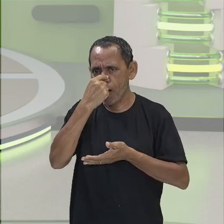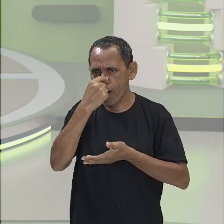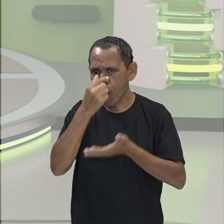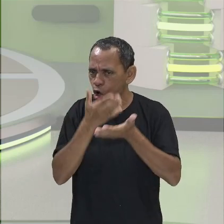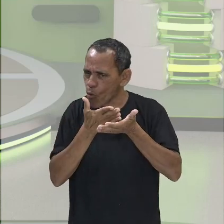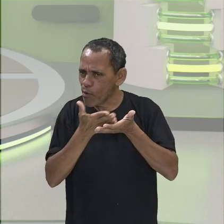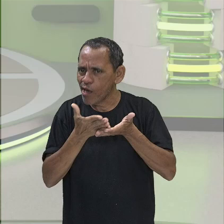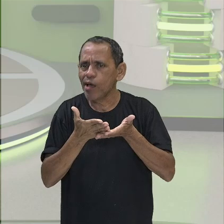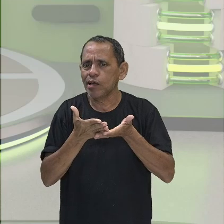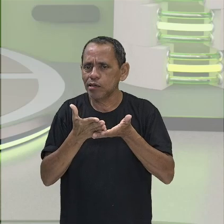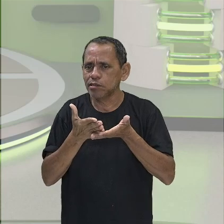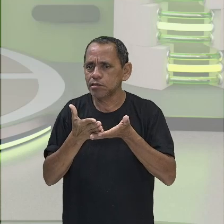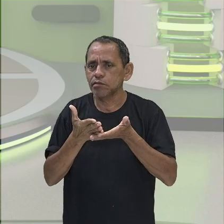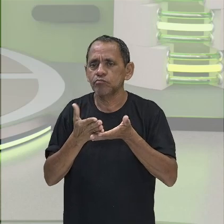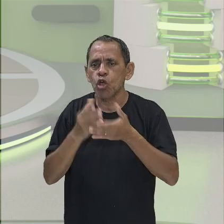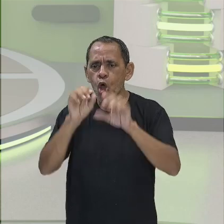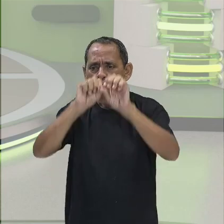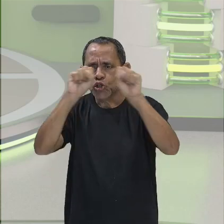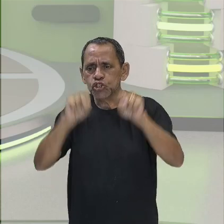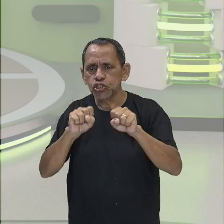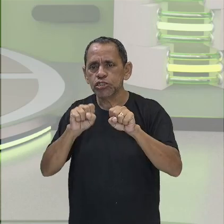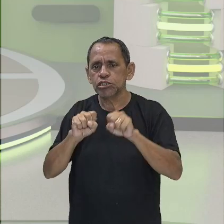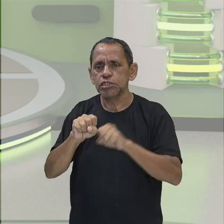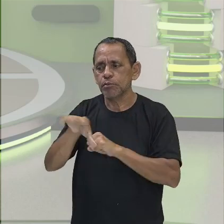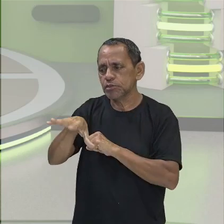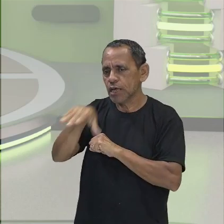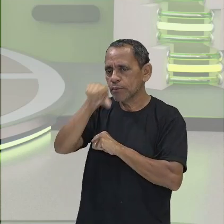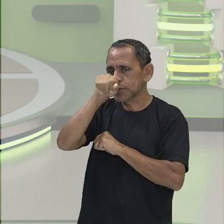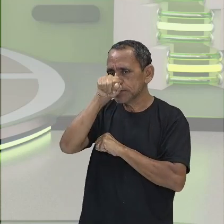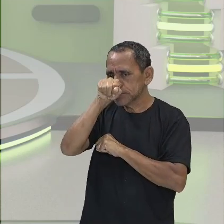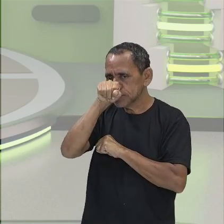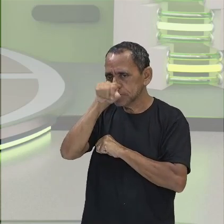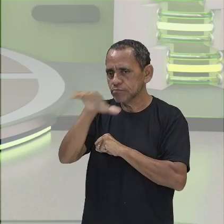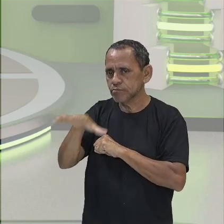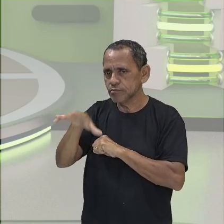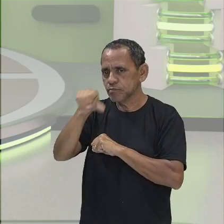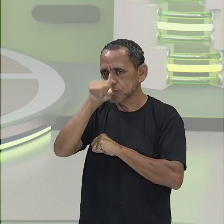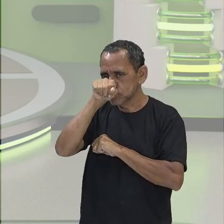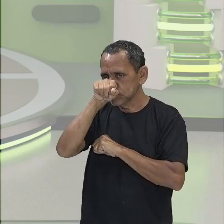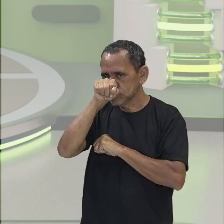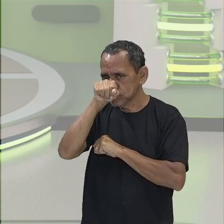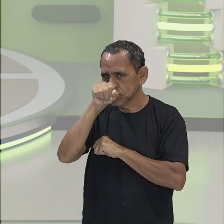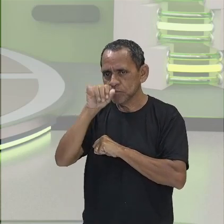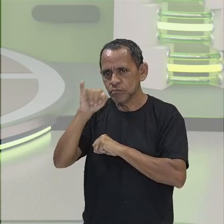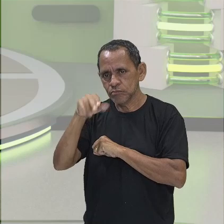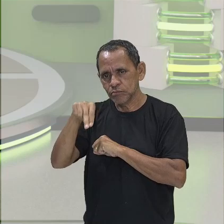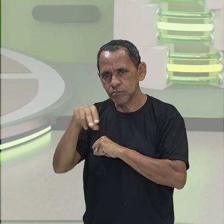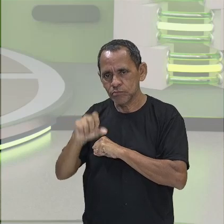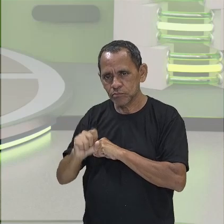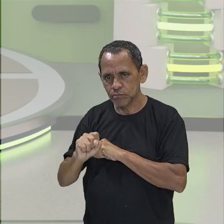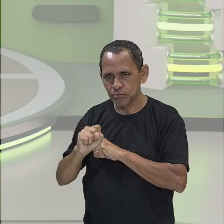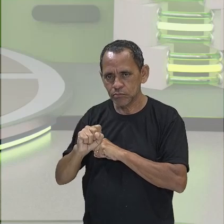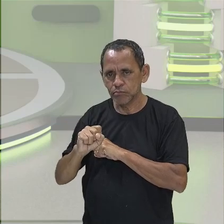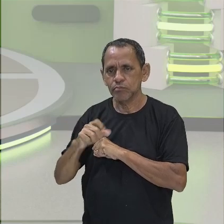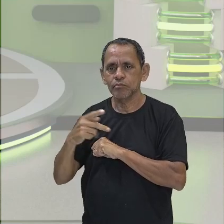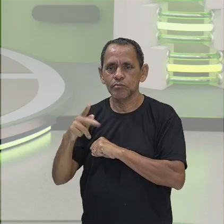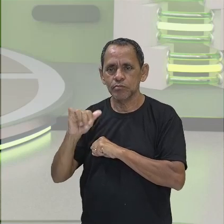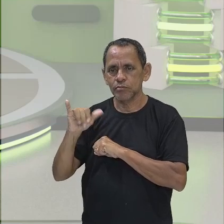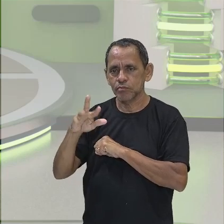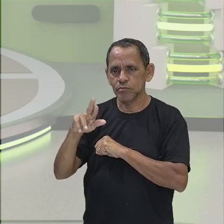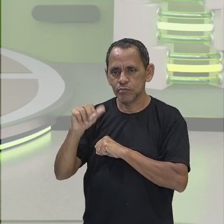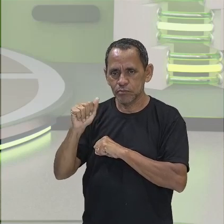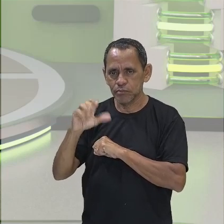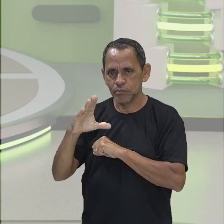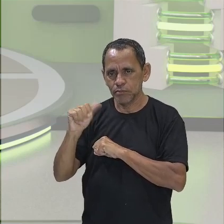é um órgão que vai acontecer a inspiração, né, e também a expiração. Mas